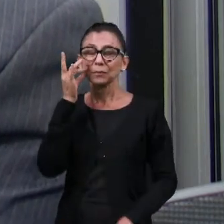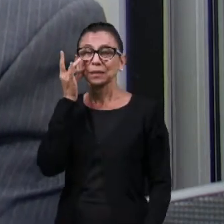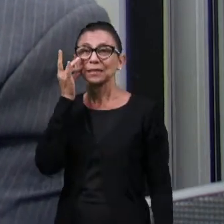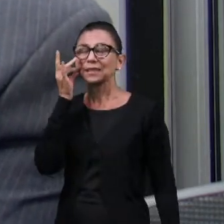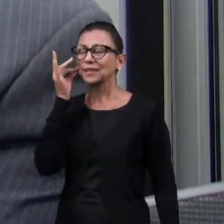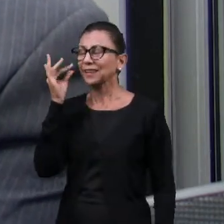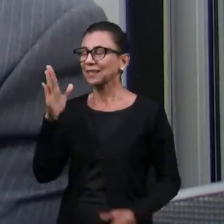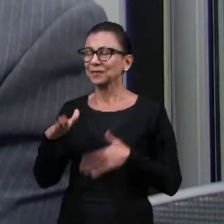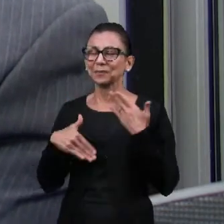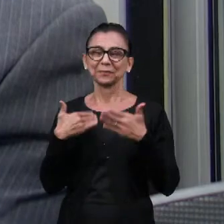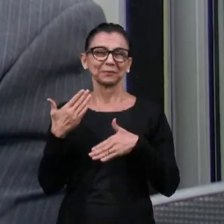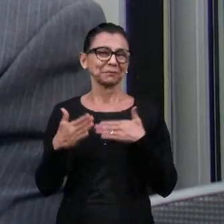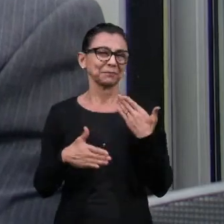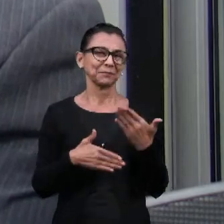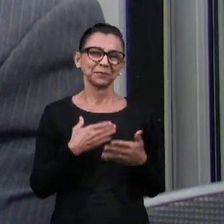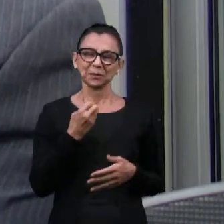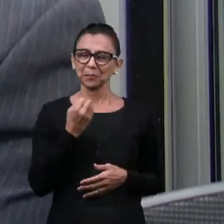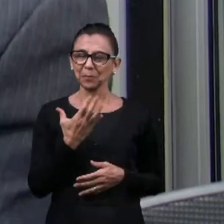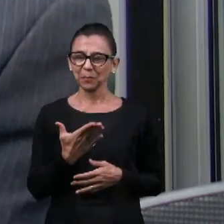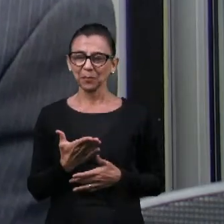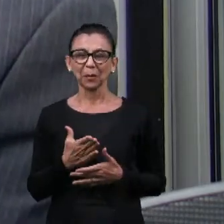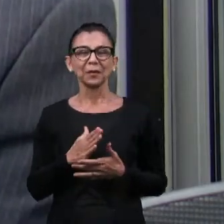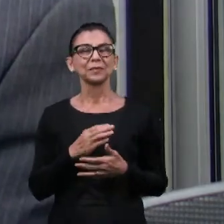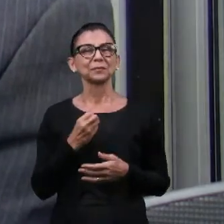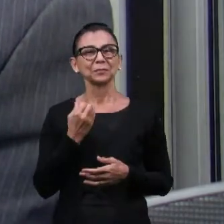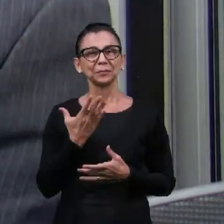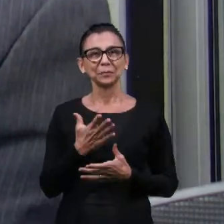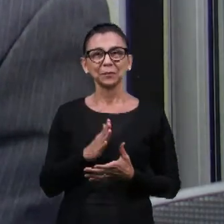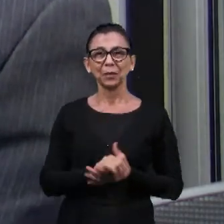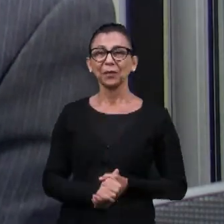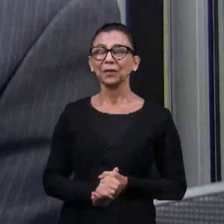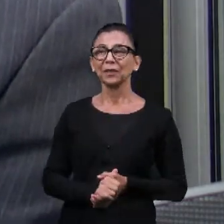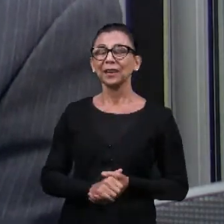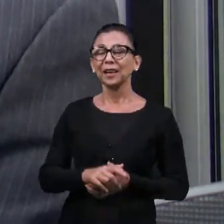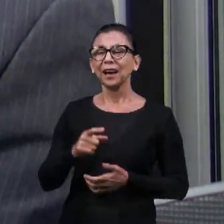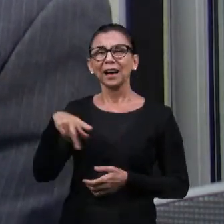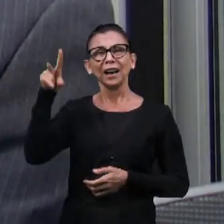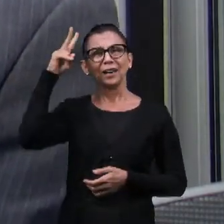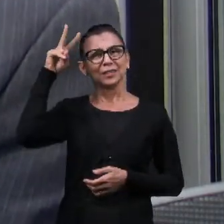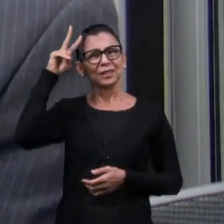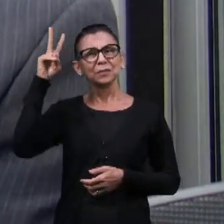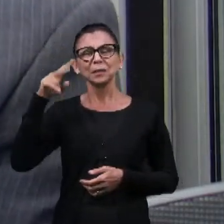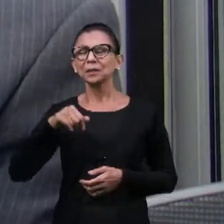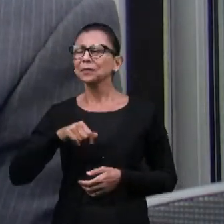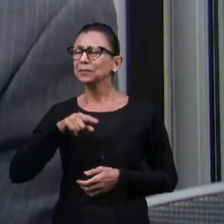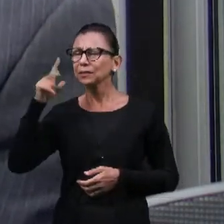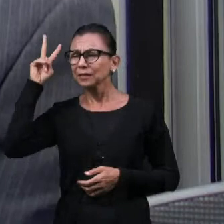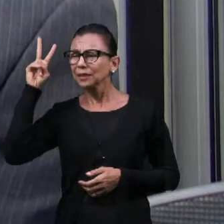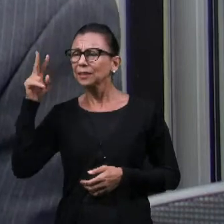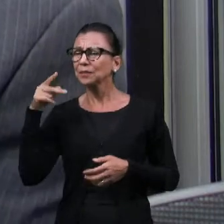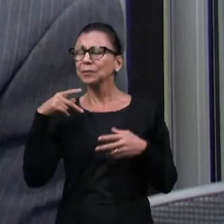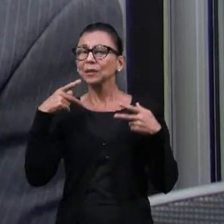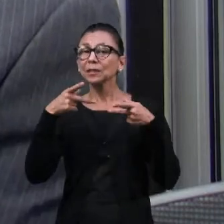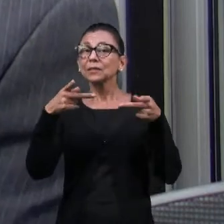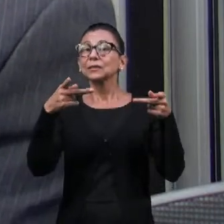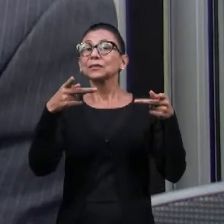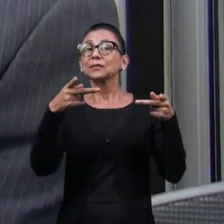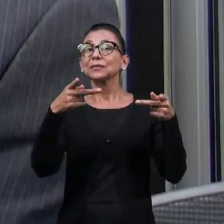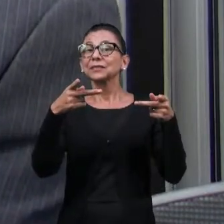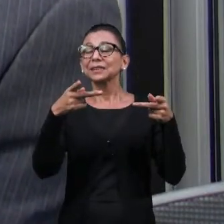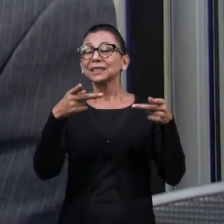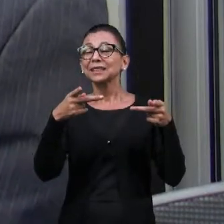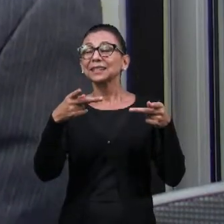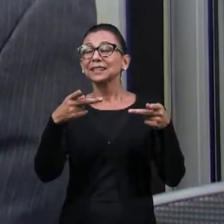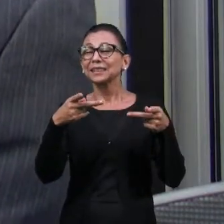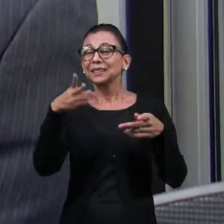alegria muito grande, né? Como havia o reconhecimento, não? Aquela visita que foi feita, aquele dom foi entregue, houve uma alegria muito